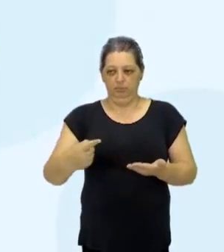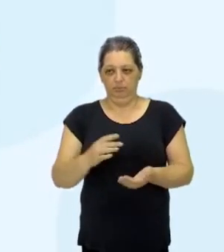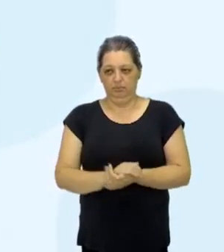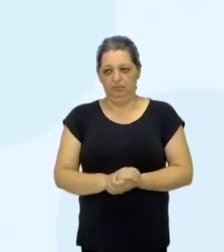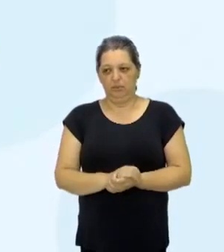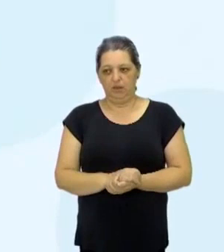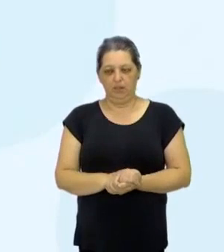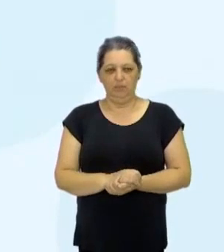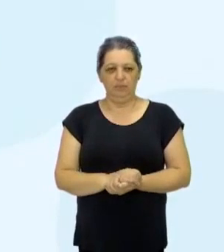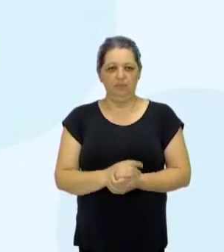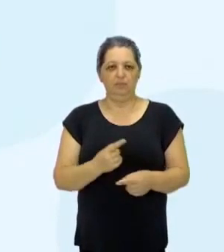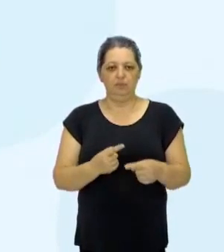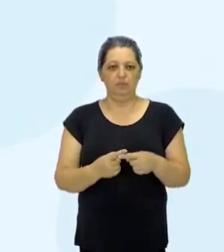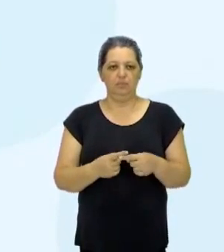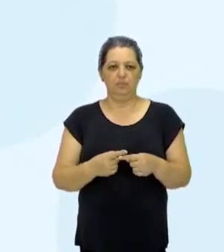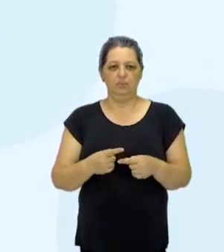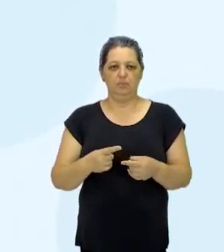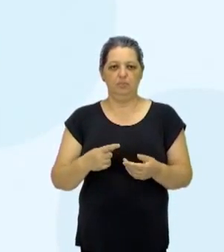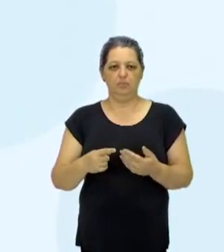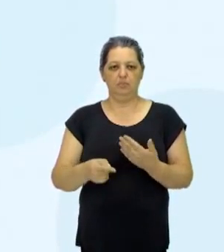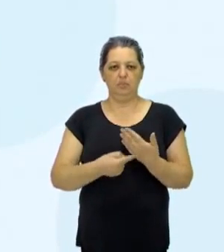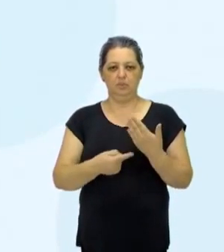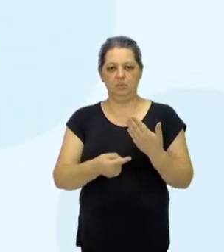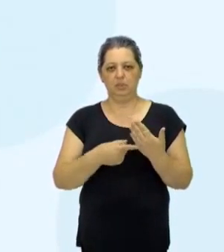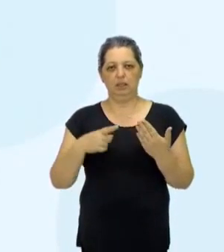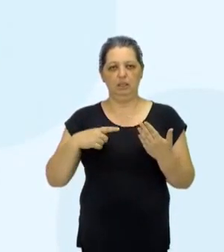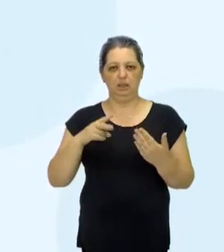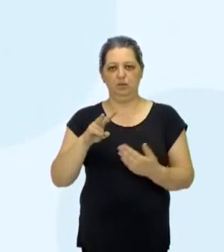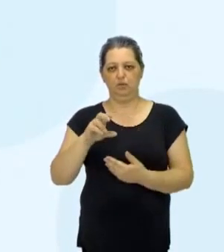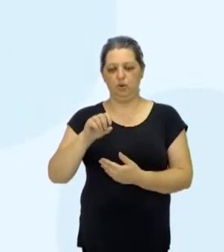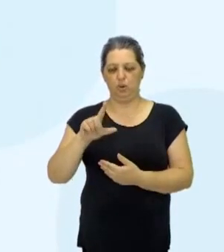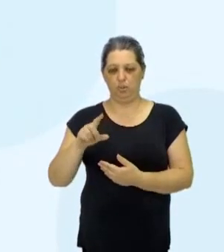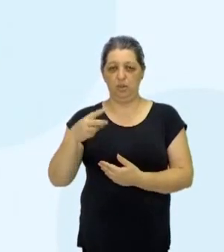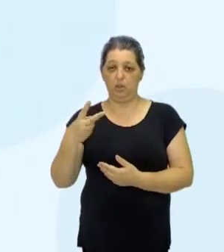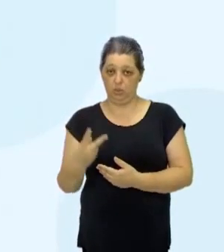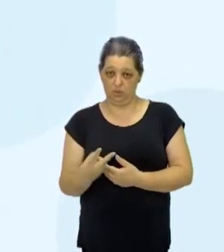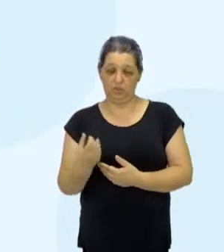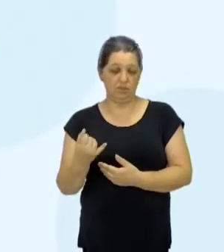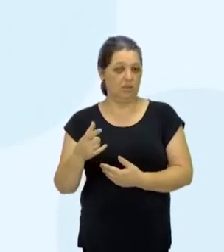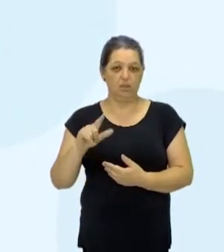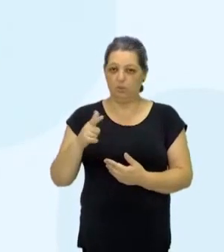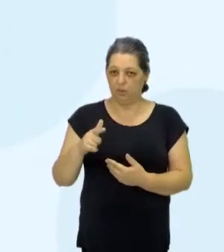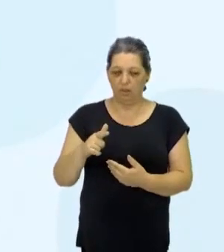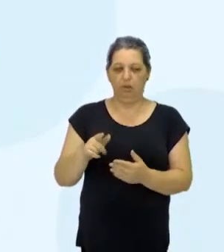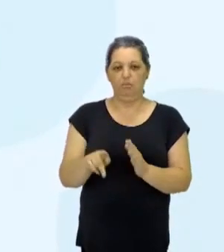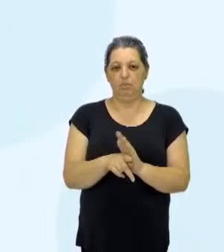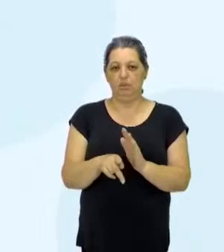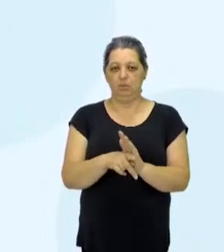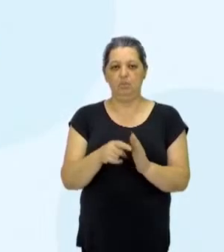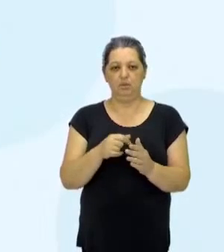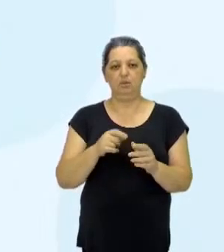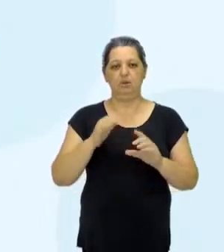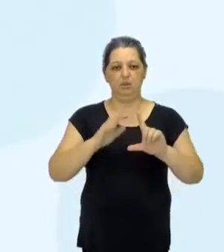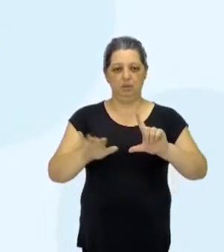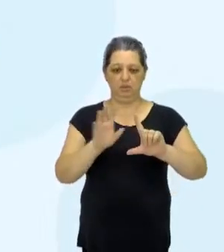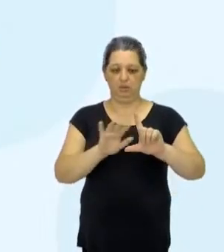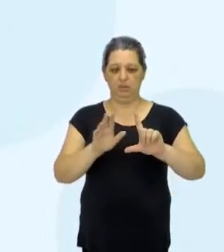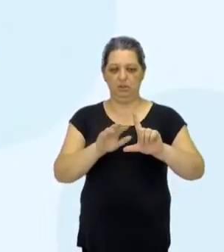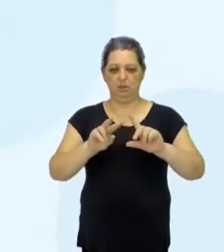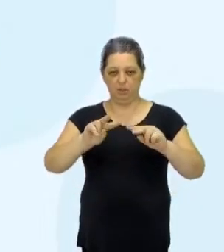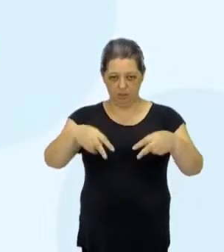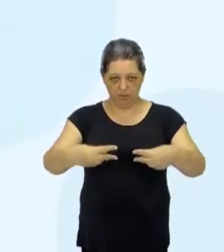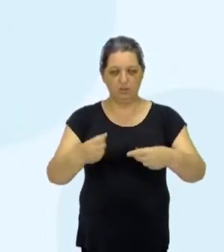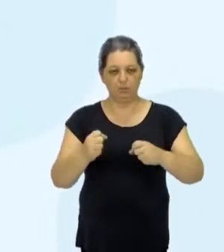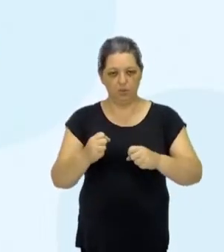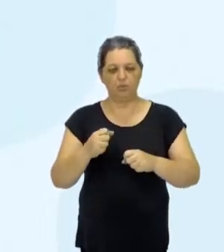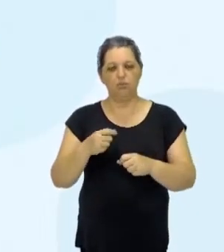lembrando, se você tem um caderno físico, na capa dele aparece lá volume 2. Se você não tem o caderno físico, o QR Code que está na tela, junto com esse link aí,